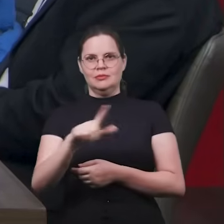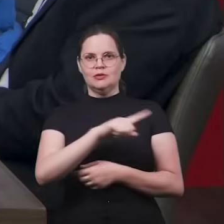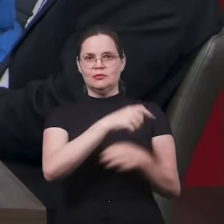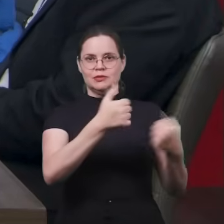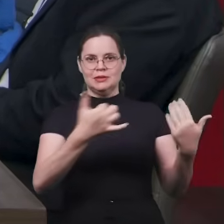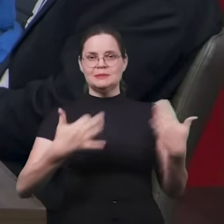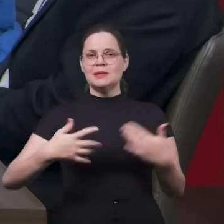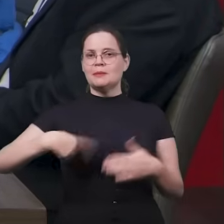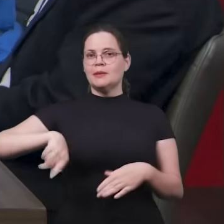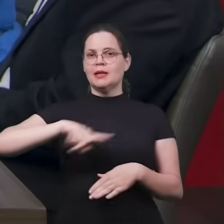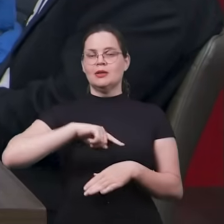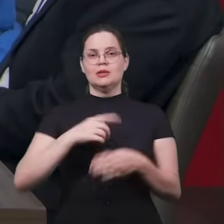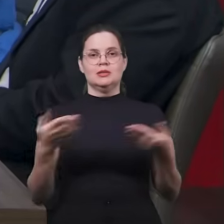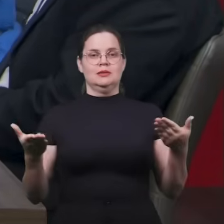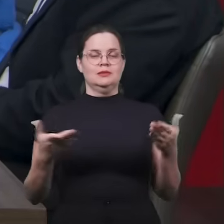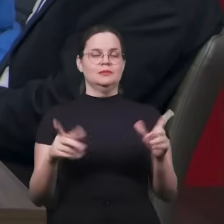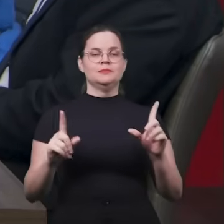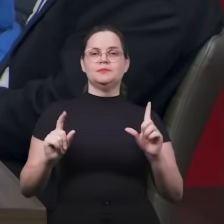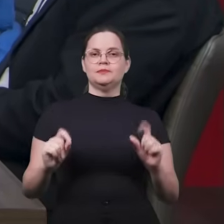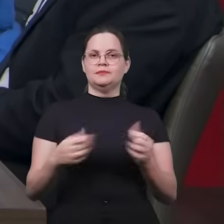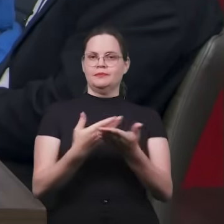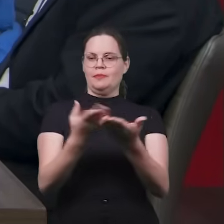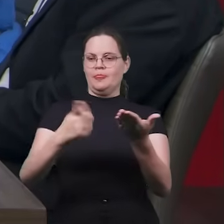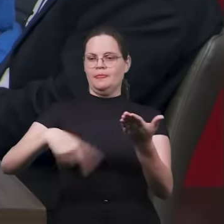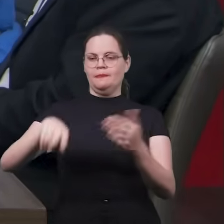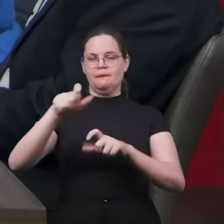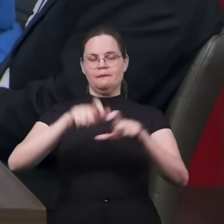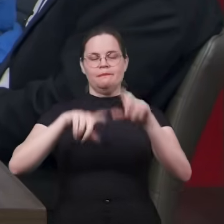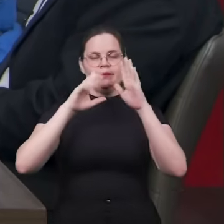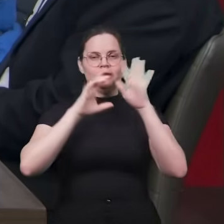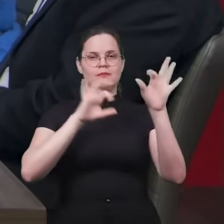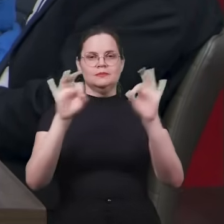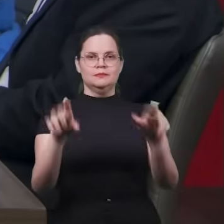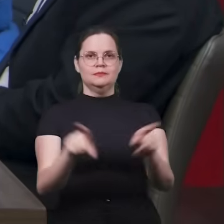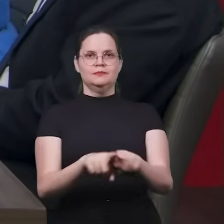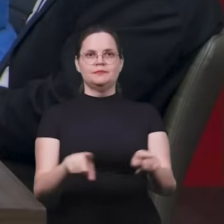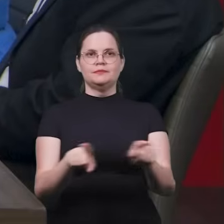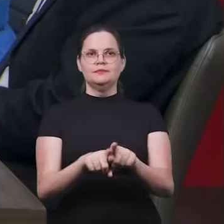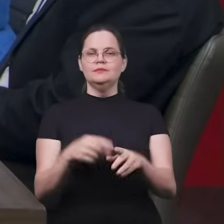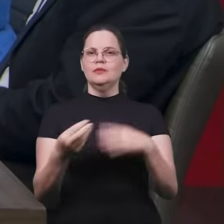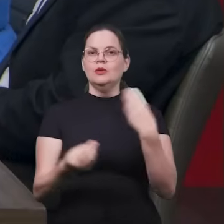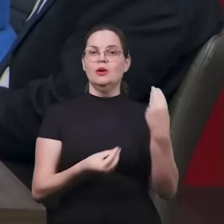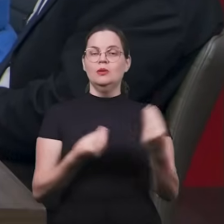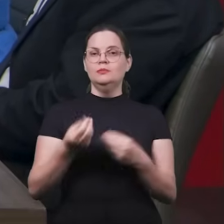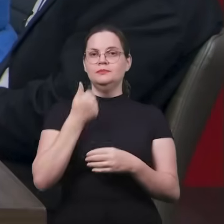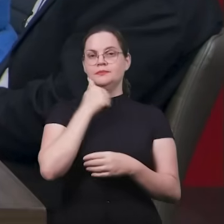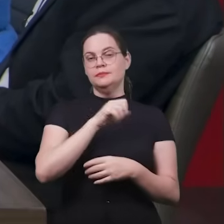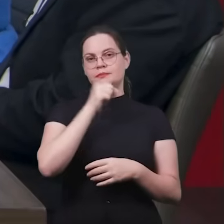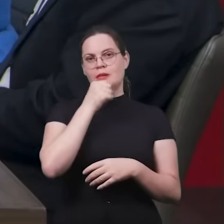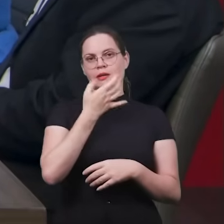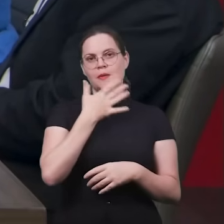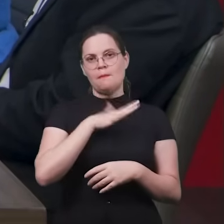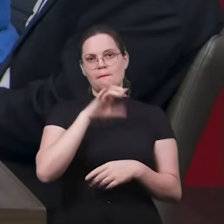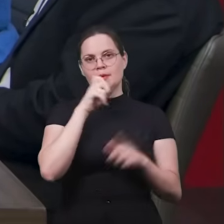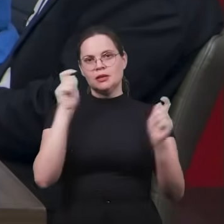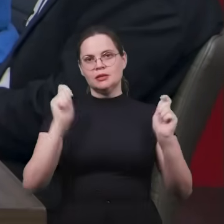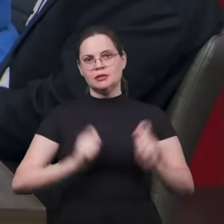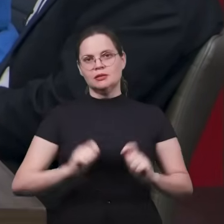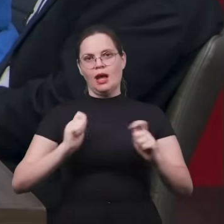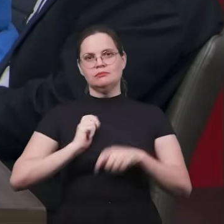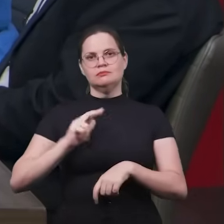o senhor vai contar para nós e para os irmãos que nos assistem como que os pais podem